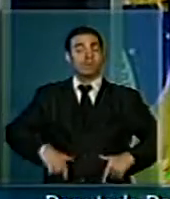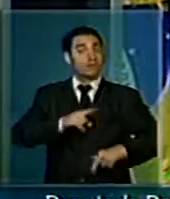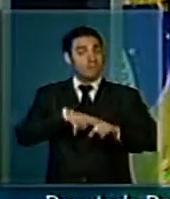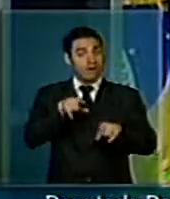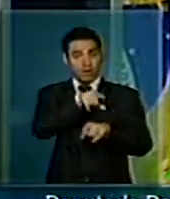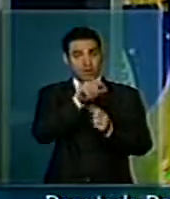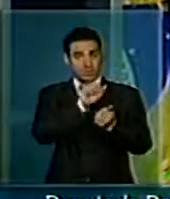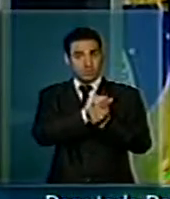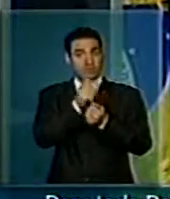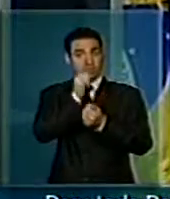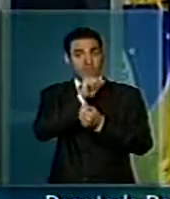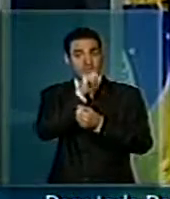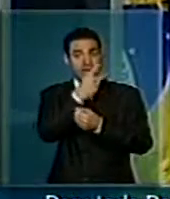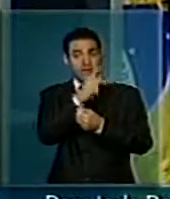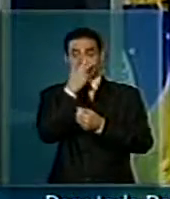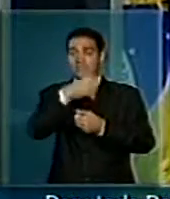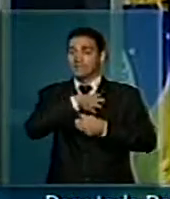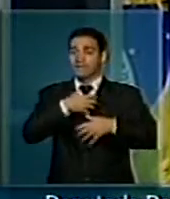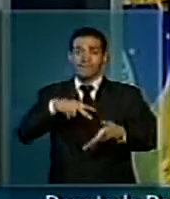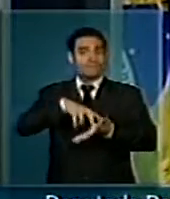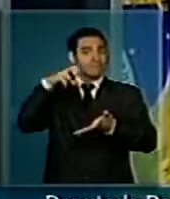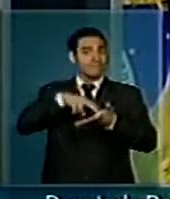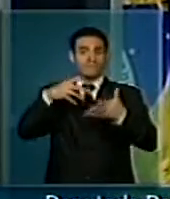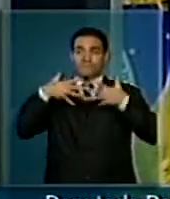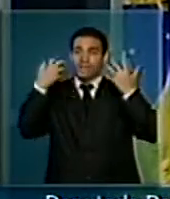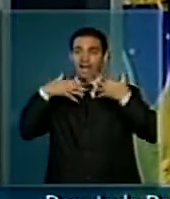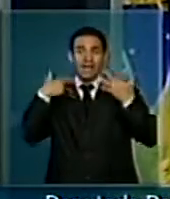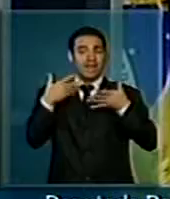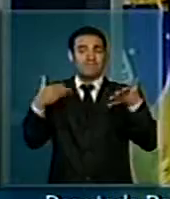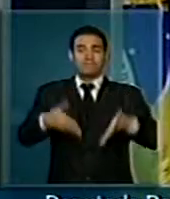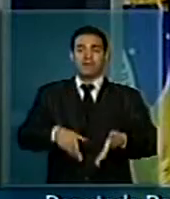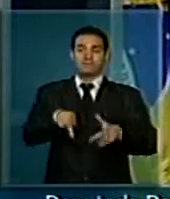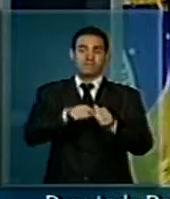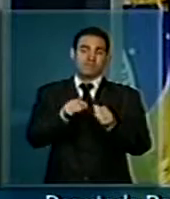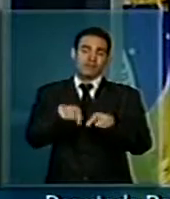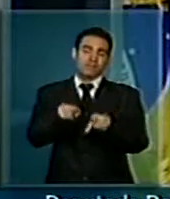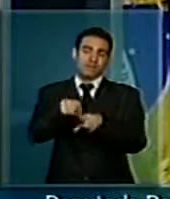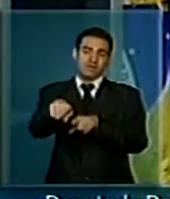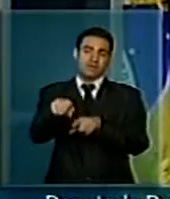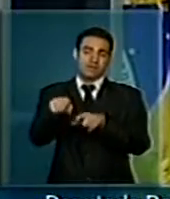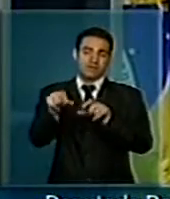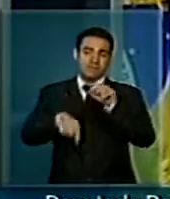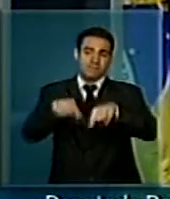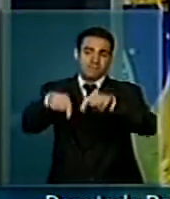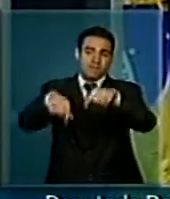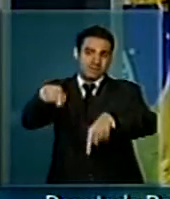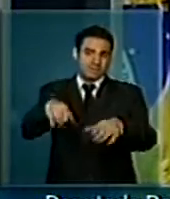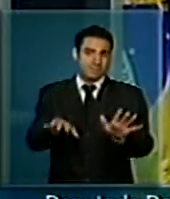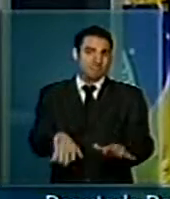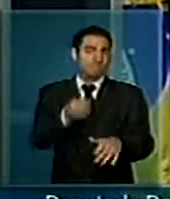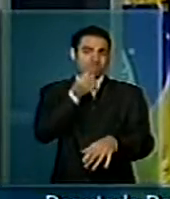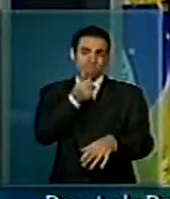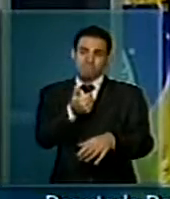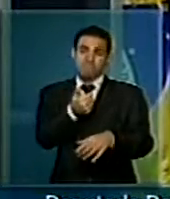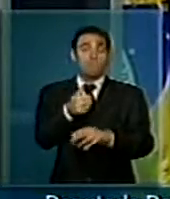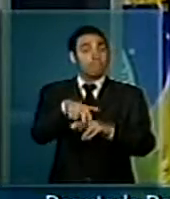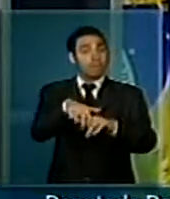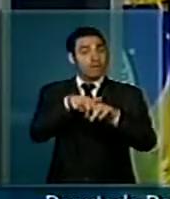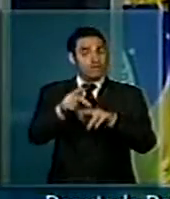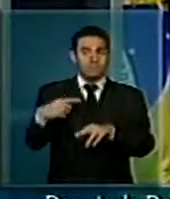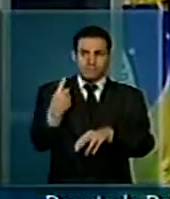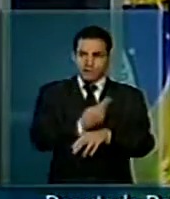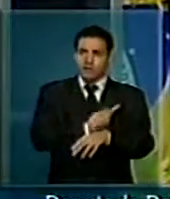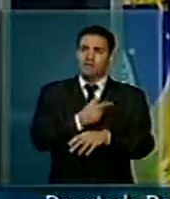presente, estava alegremente, festivamente participando deste plantio. Senhor presidente, que nós tenhamos a